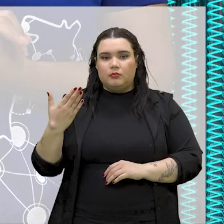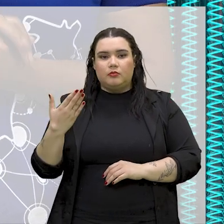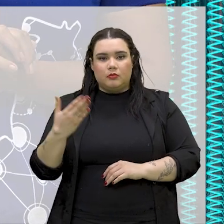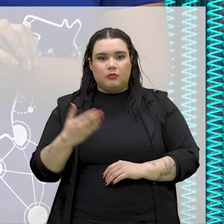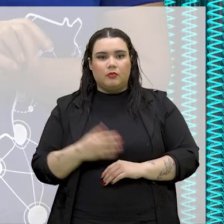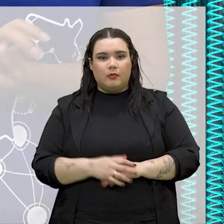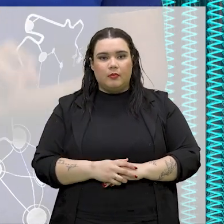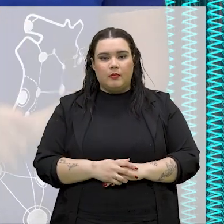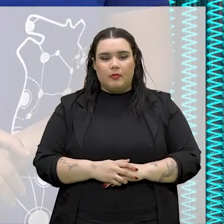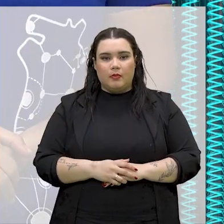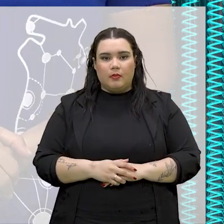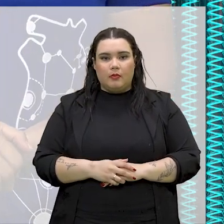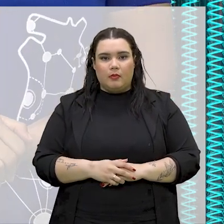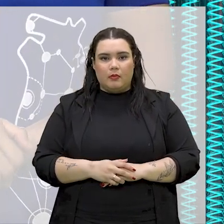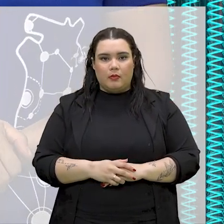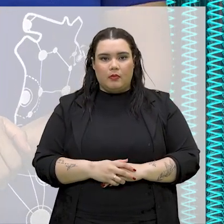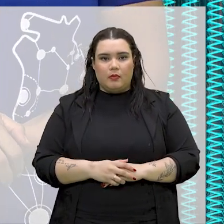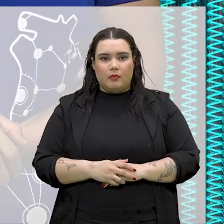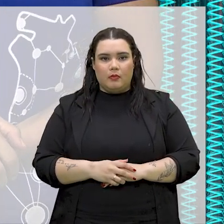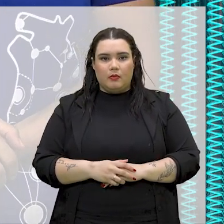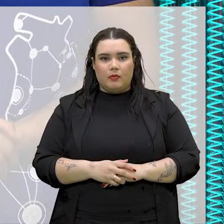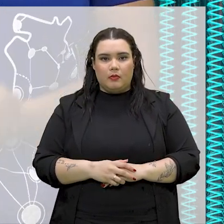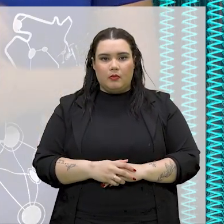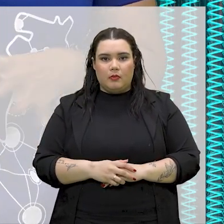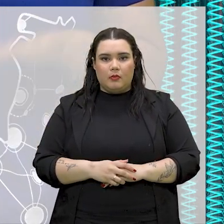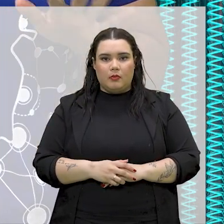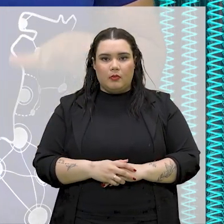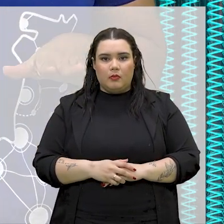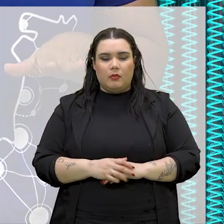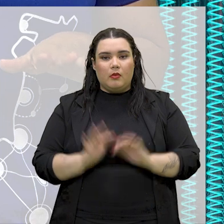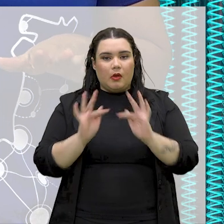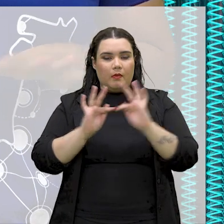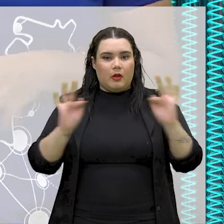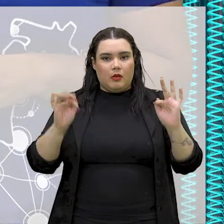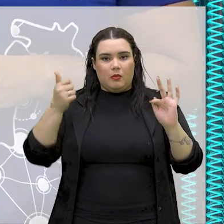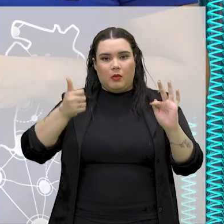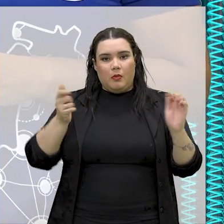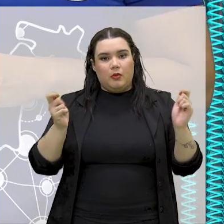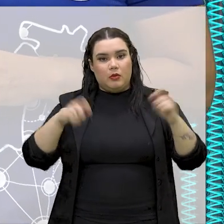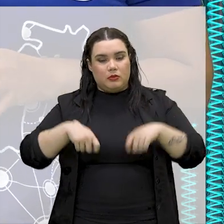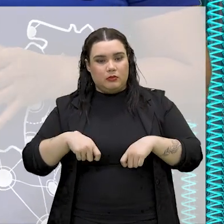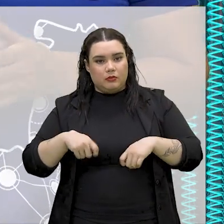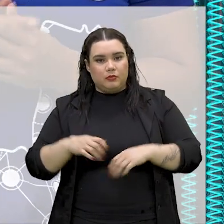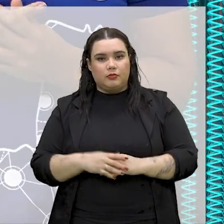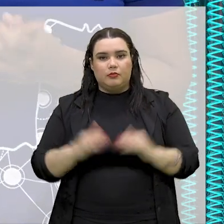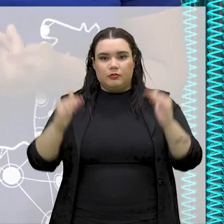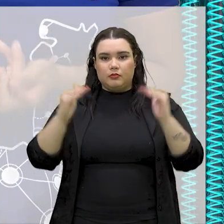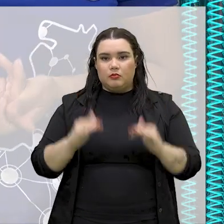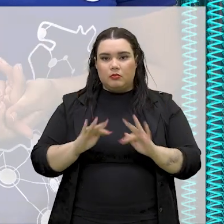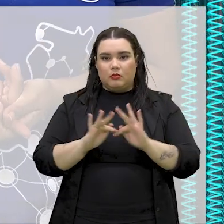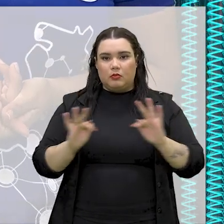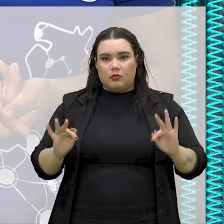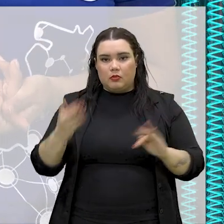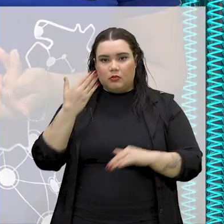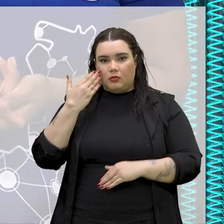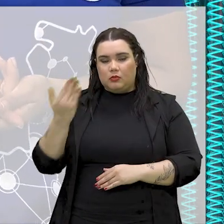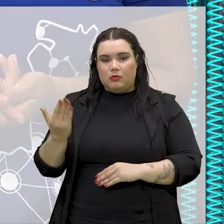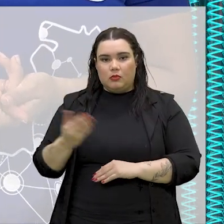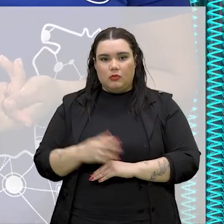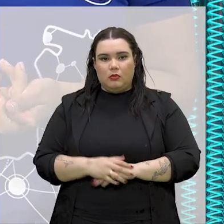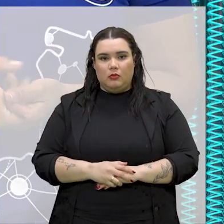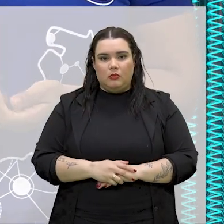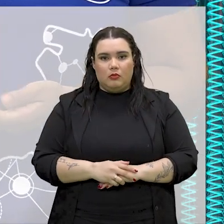cold there at night, so take a jacket, uma possibilidade. E aqui, I know you can win